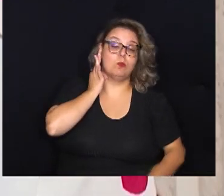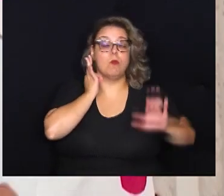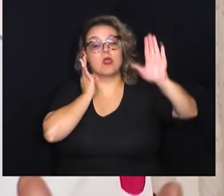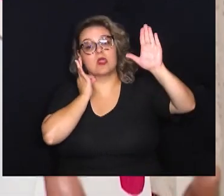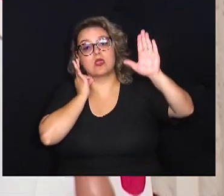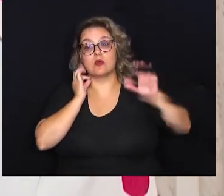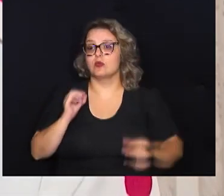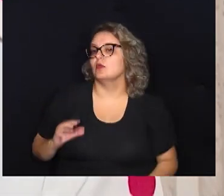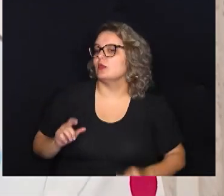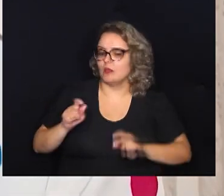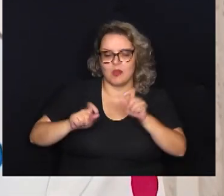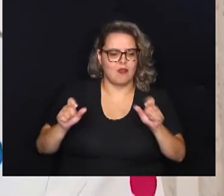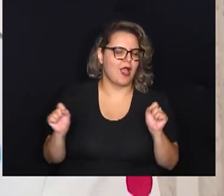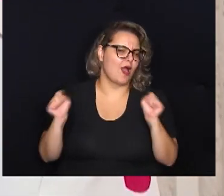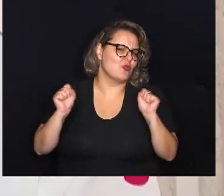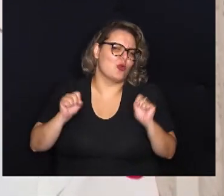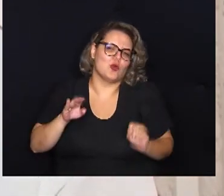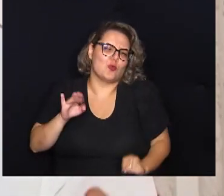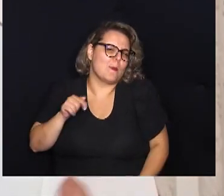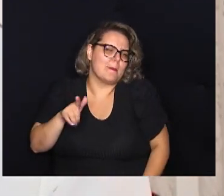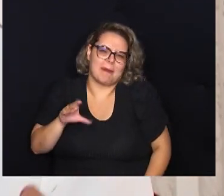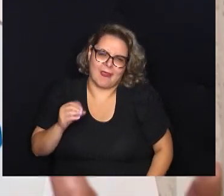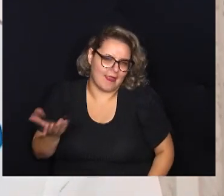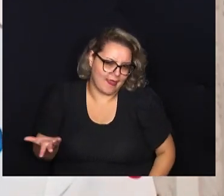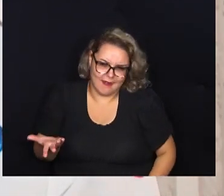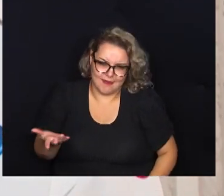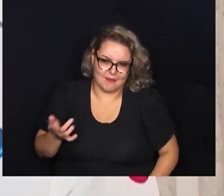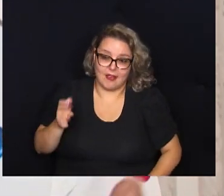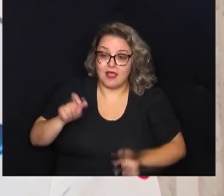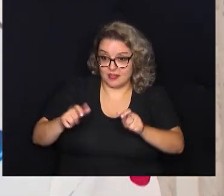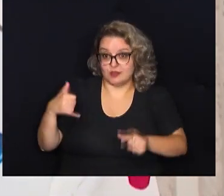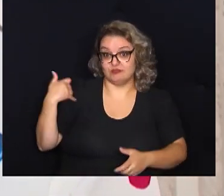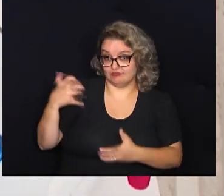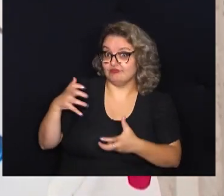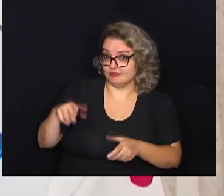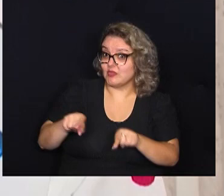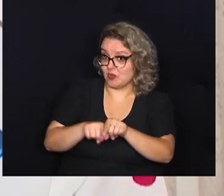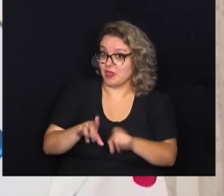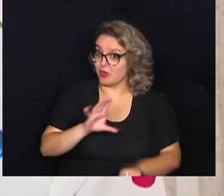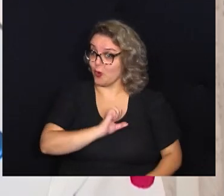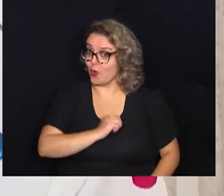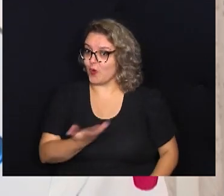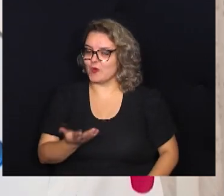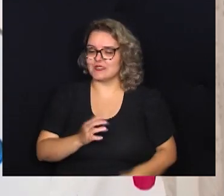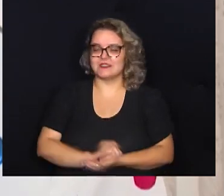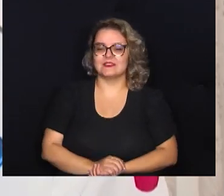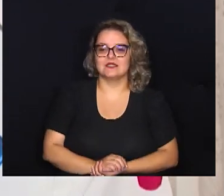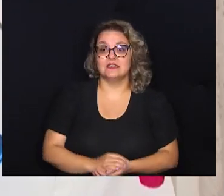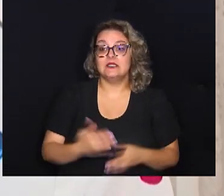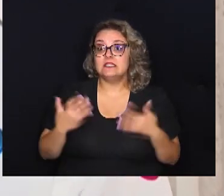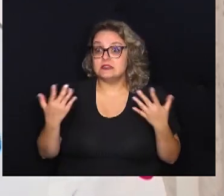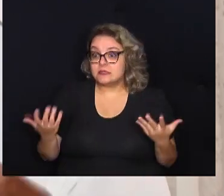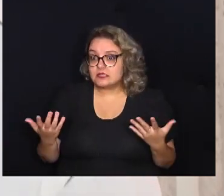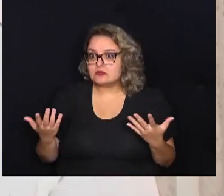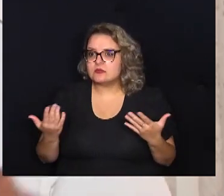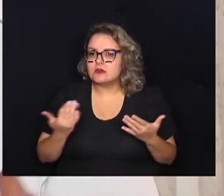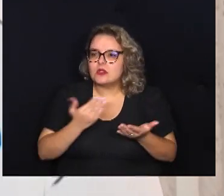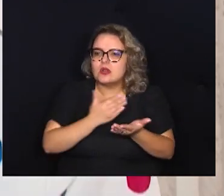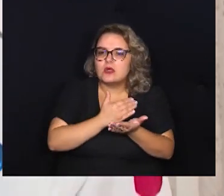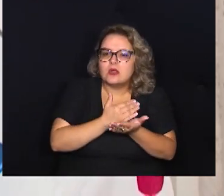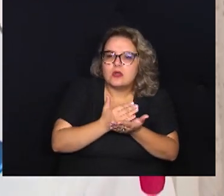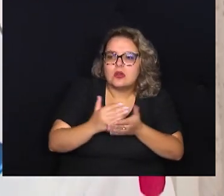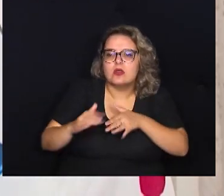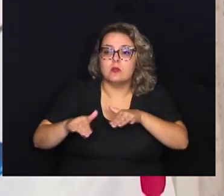agora adora um binguinho, principalmente as pessoas de idade também gostam. Então, começar a